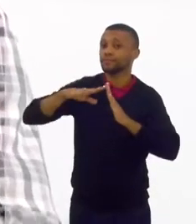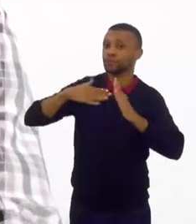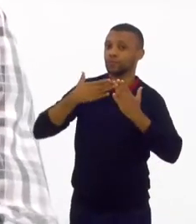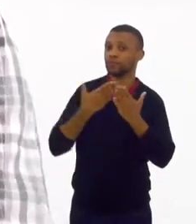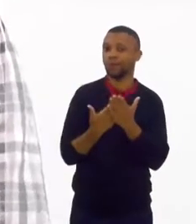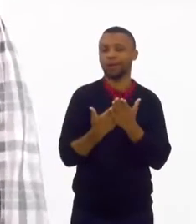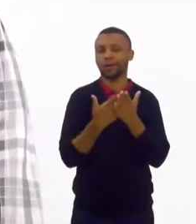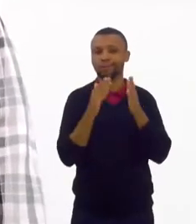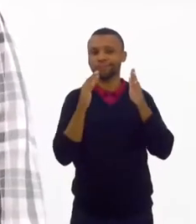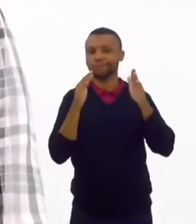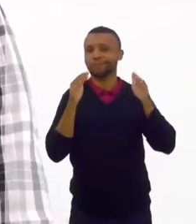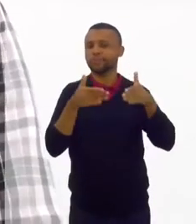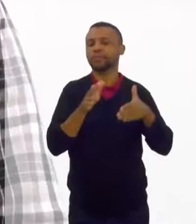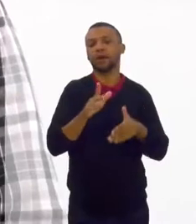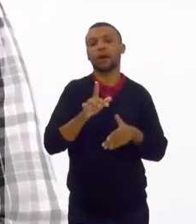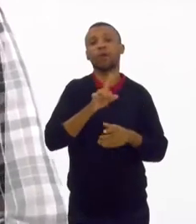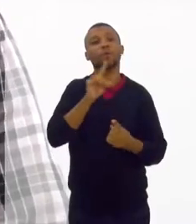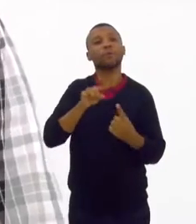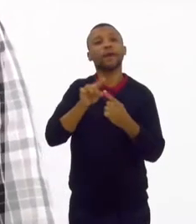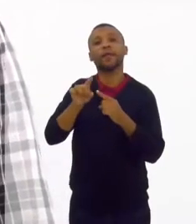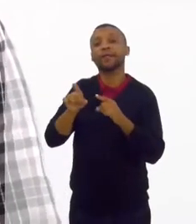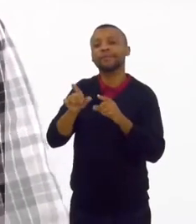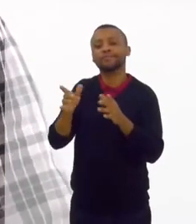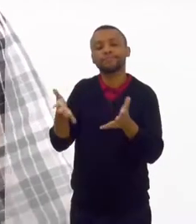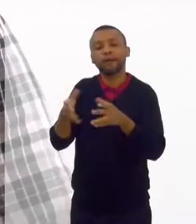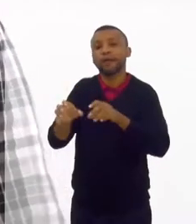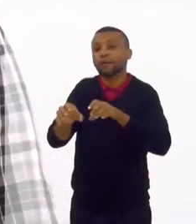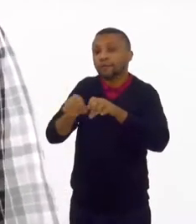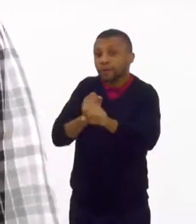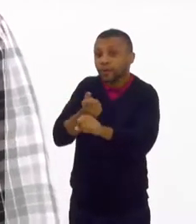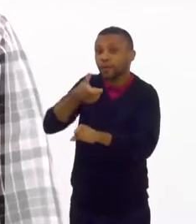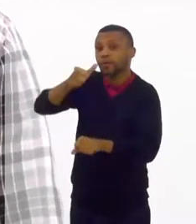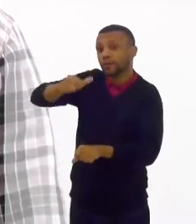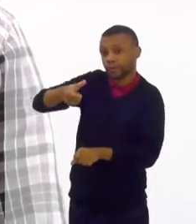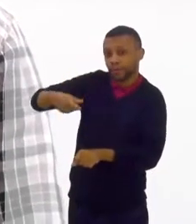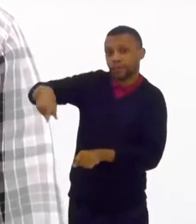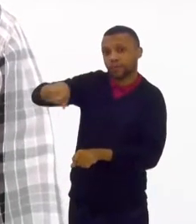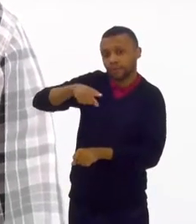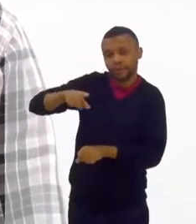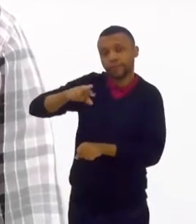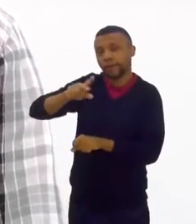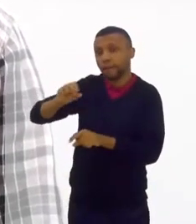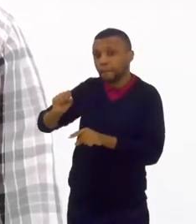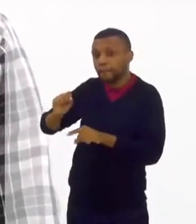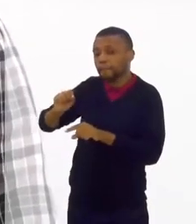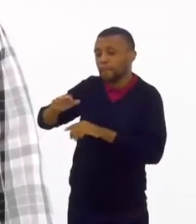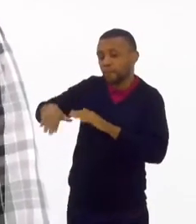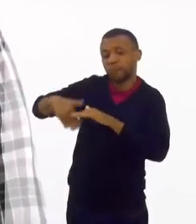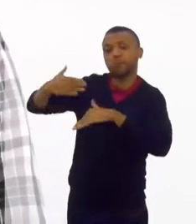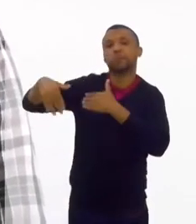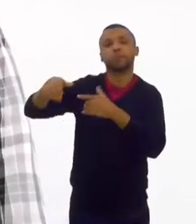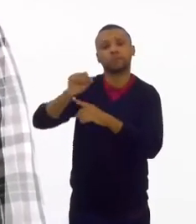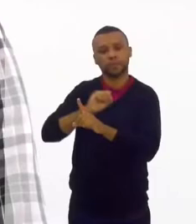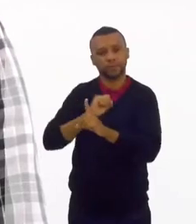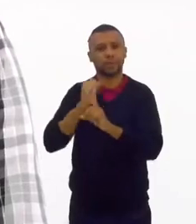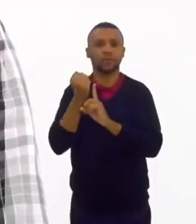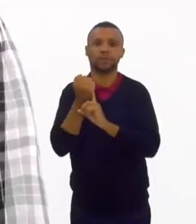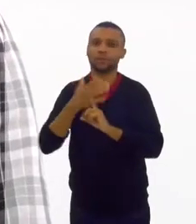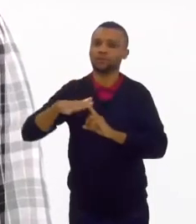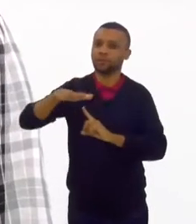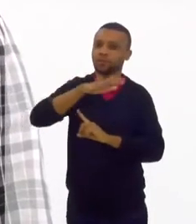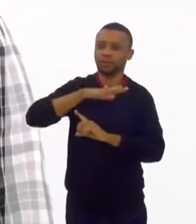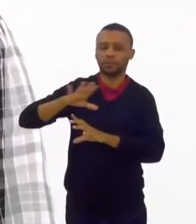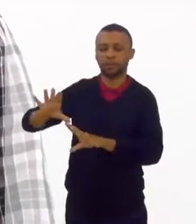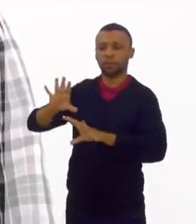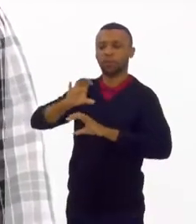escolas para formação da pessoa, para que se torne um ser humano, que vai entrar na sociedade, que